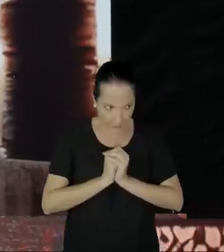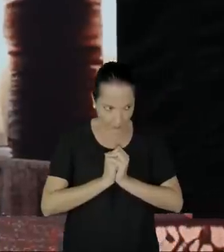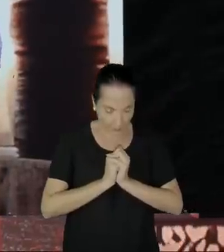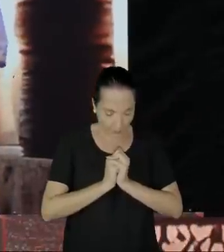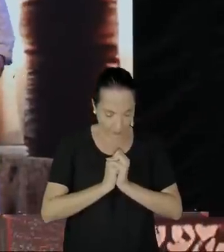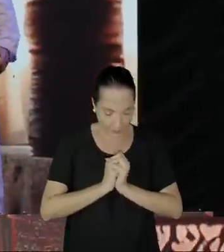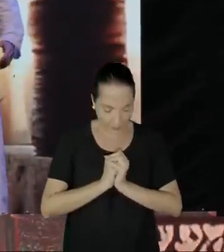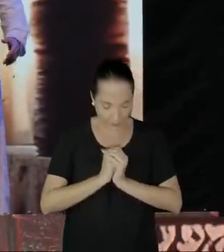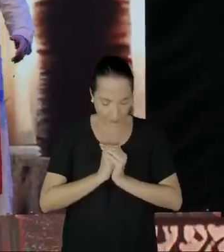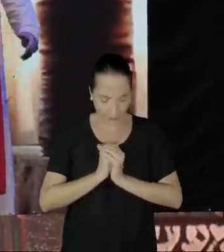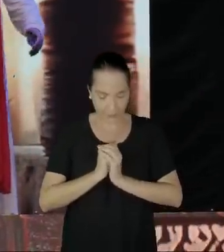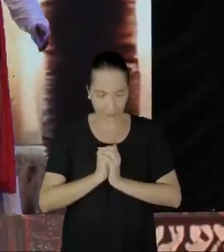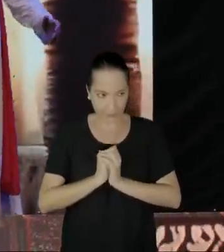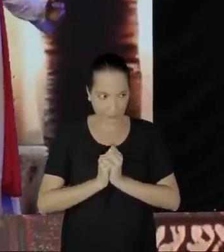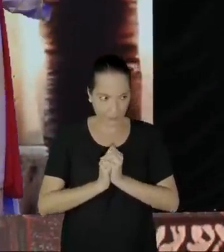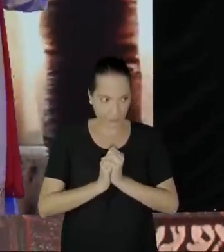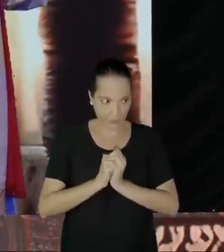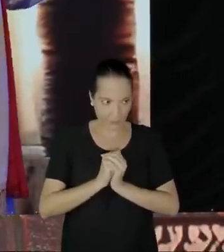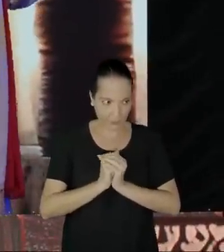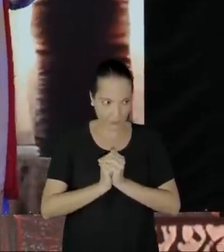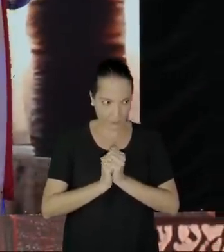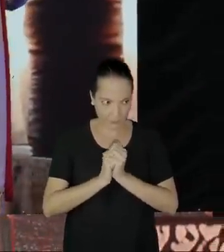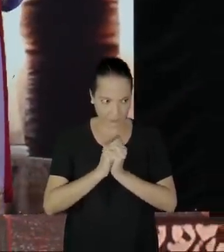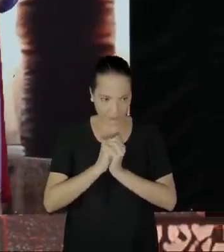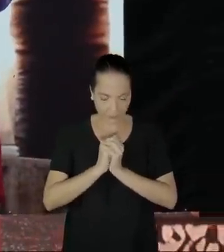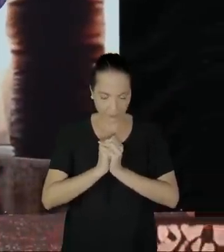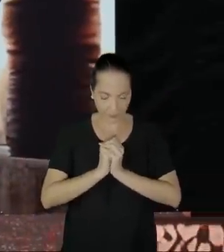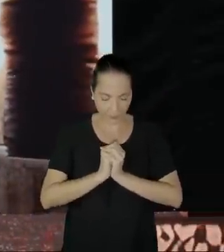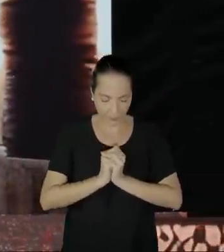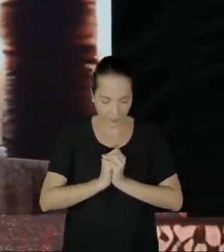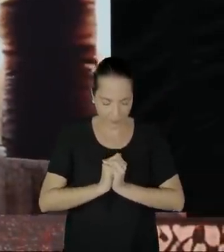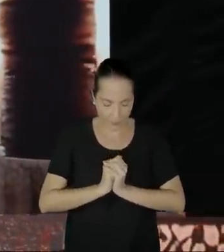aba, que leite queijo,